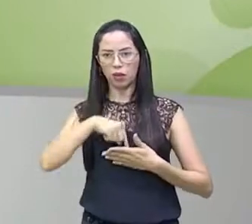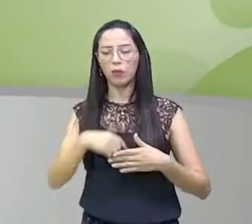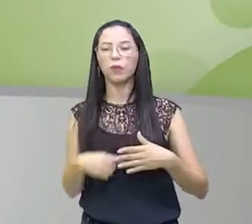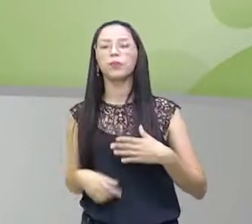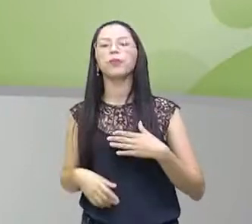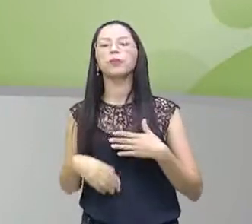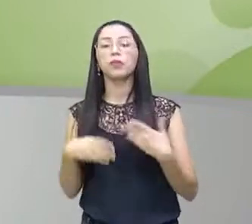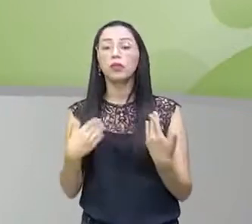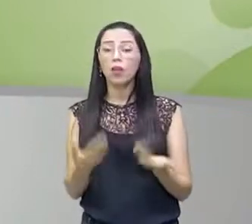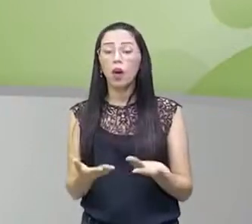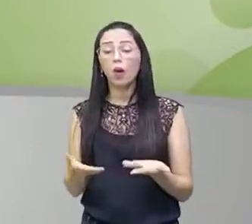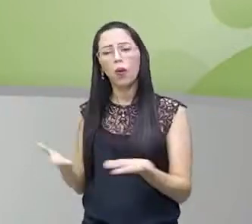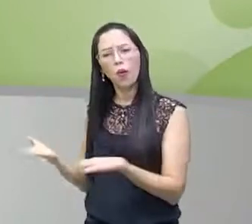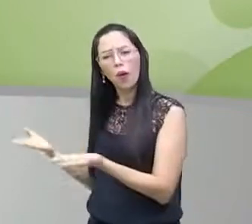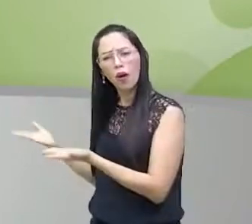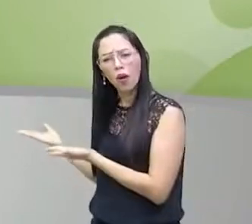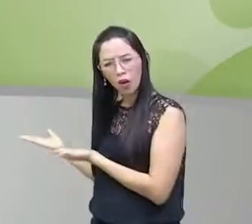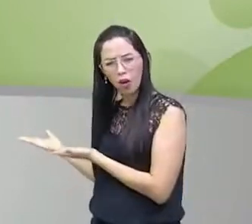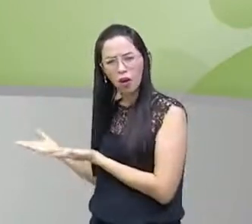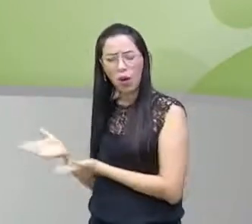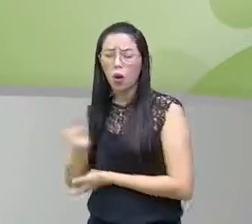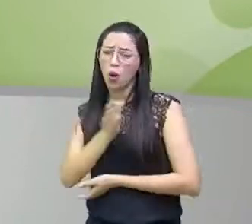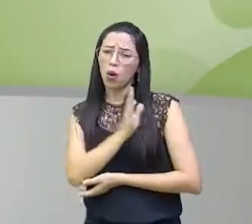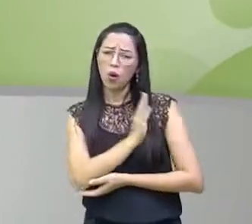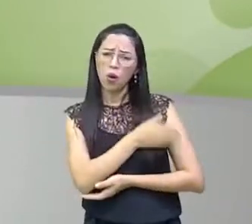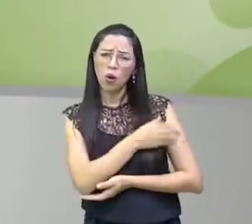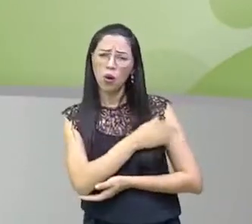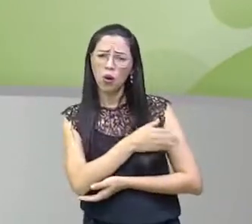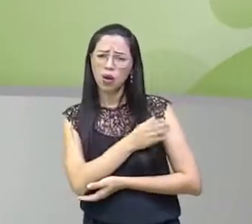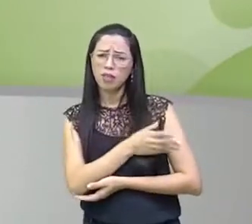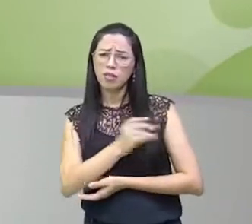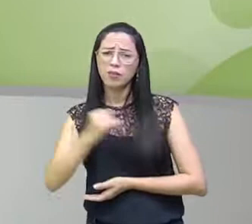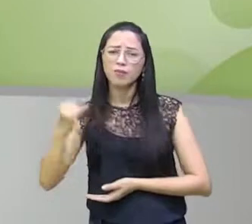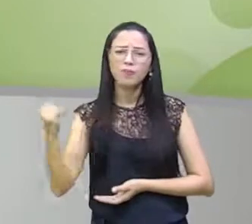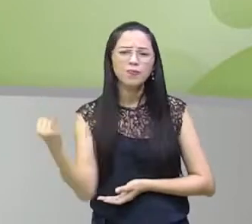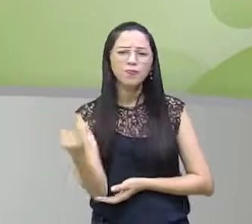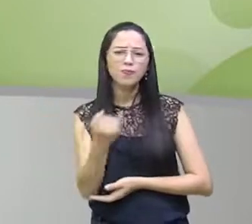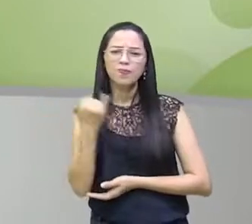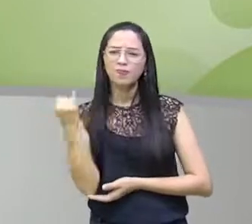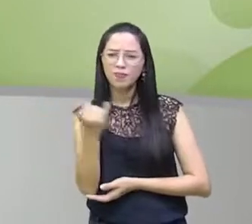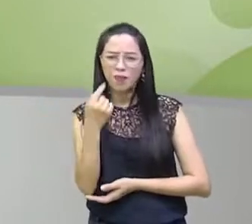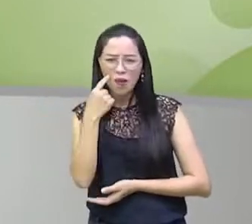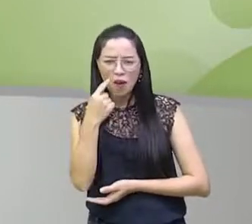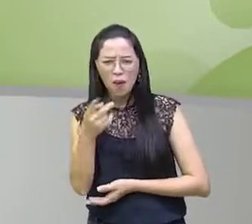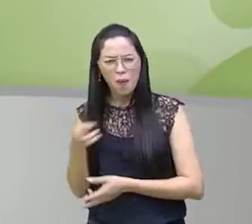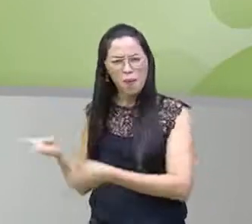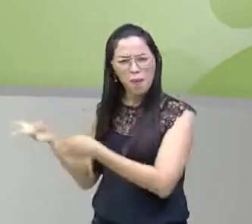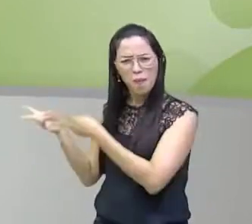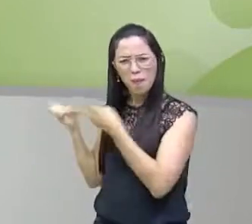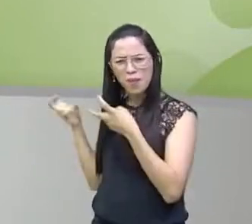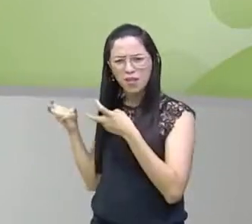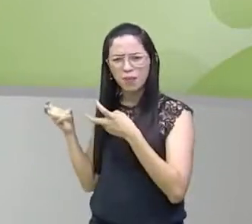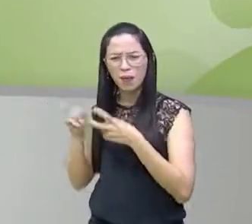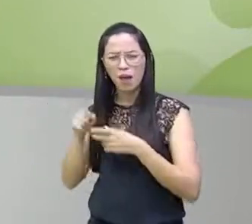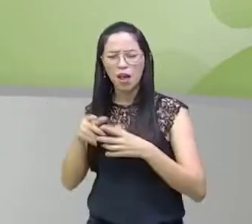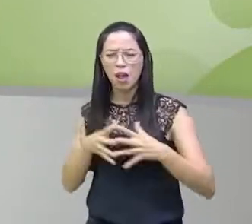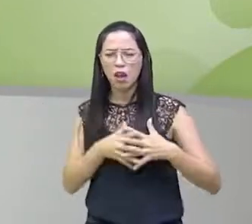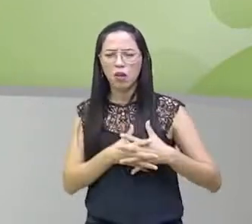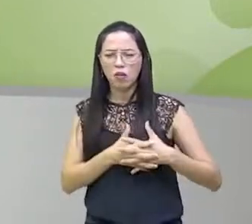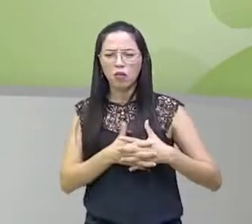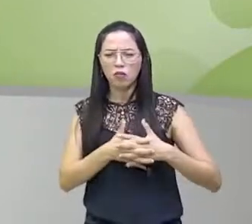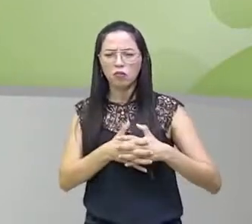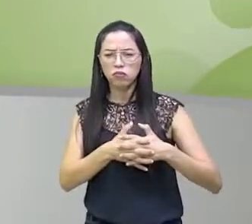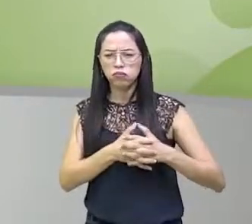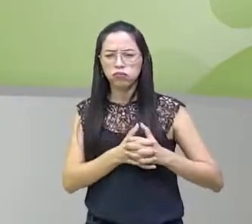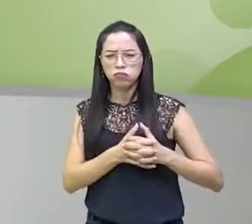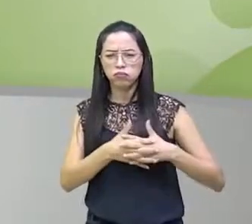importantíssimo porque ele é considerado um órgão vital. Olha só como ele bate aqui, ó. E nesses batimentos, ele